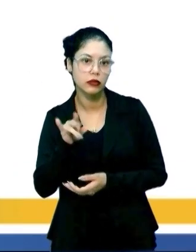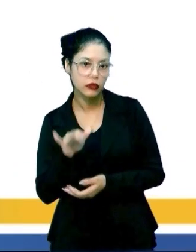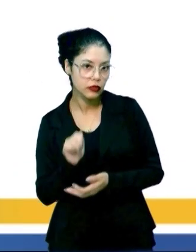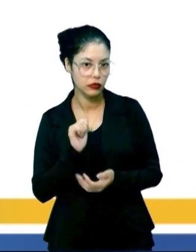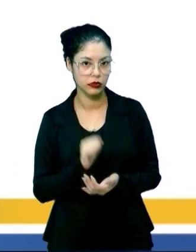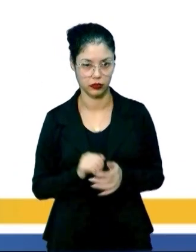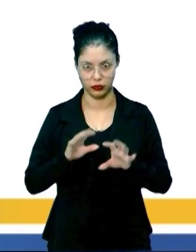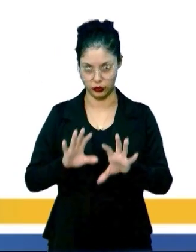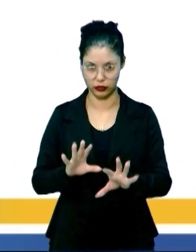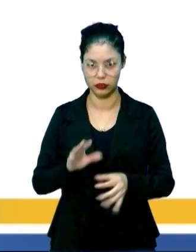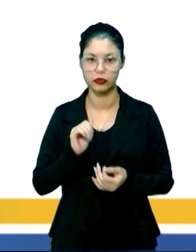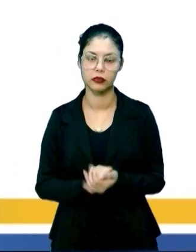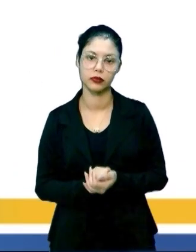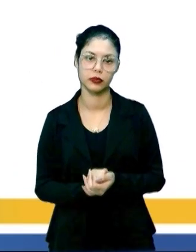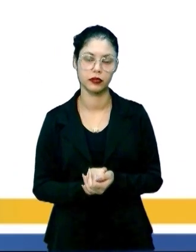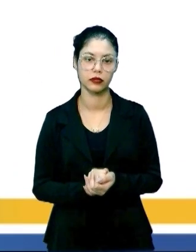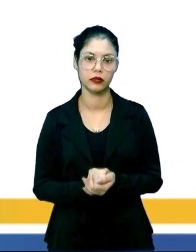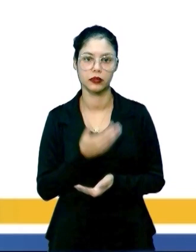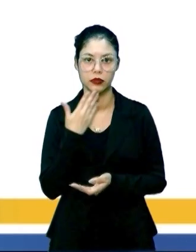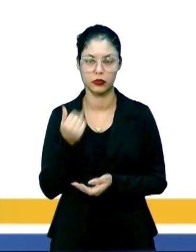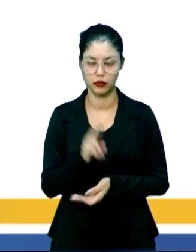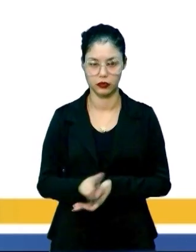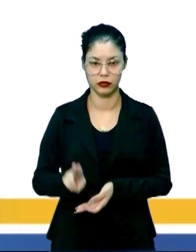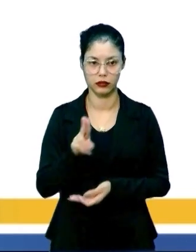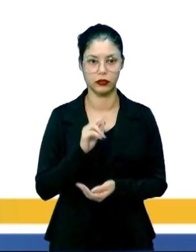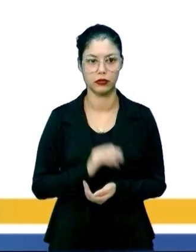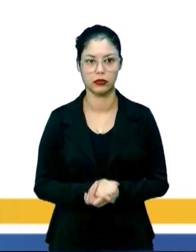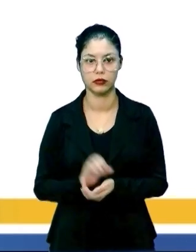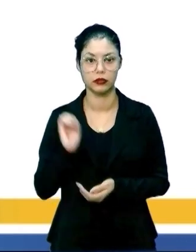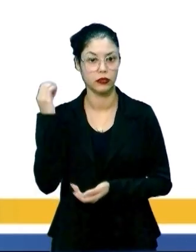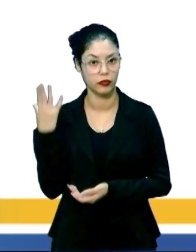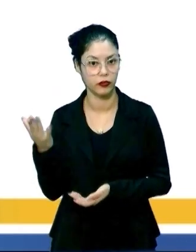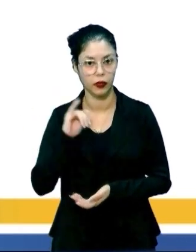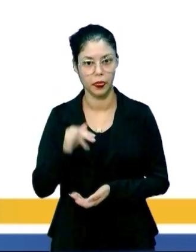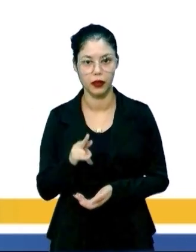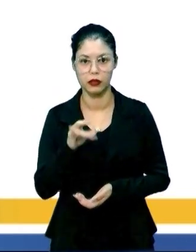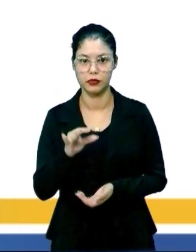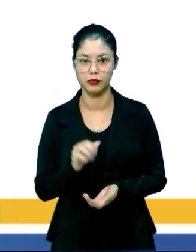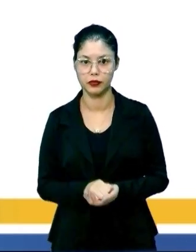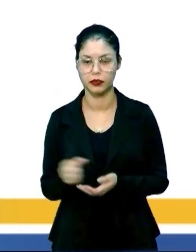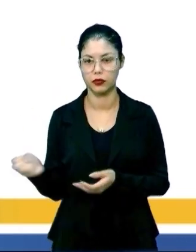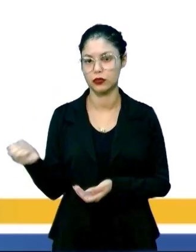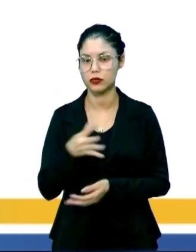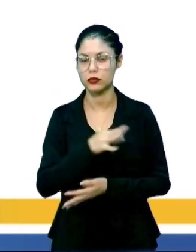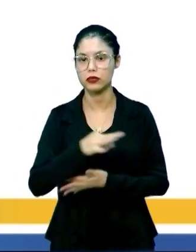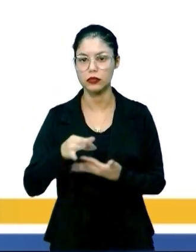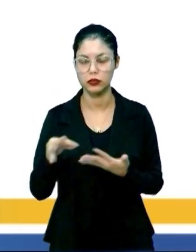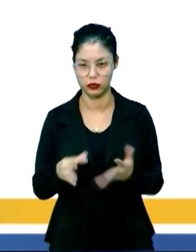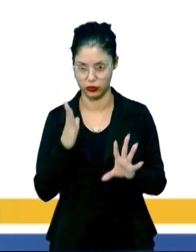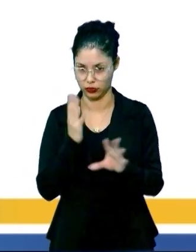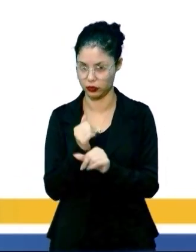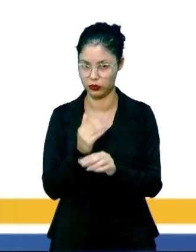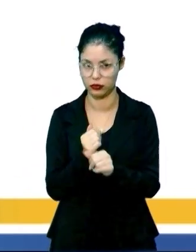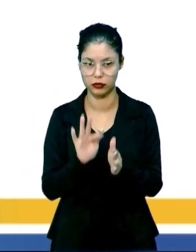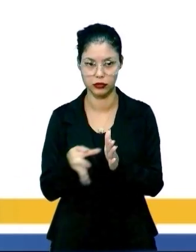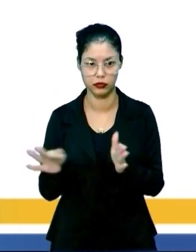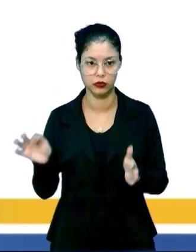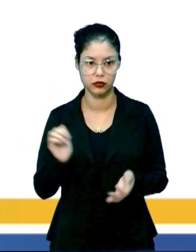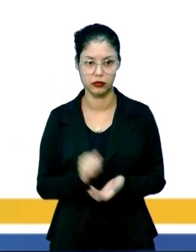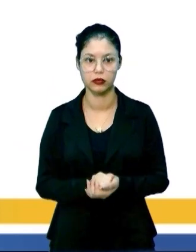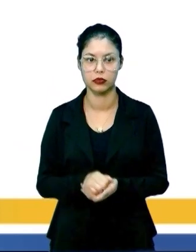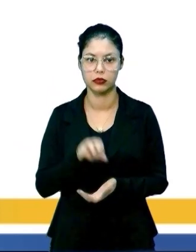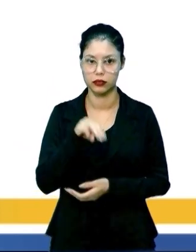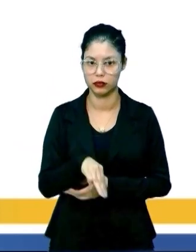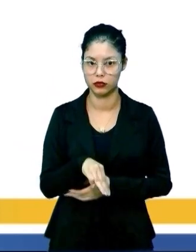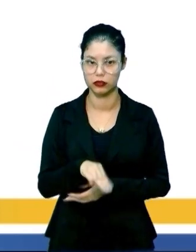se essa for a modalidade de correção utilizada. No caso dos juros compostos, um novo elemento é somado à fórmula.